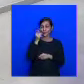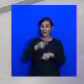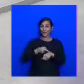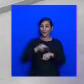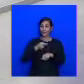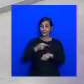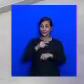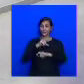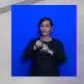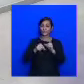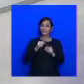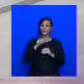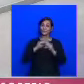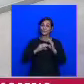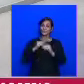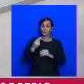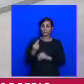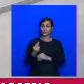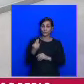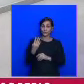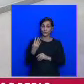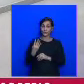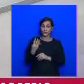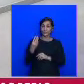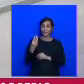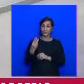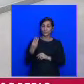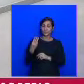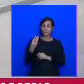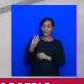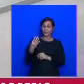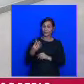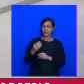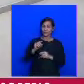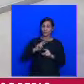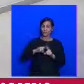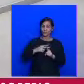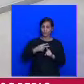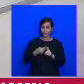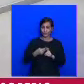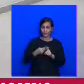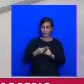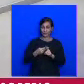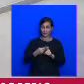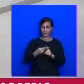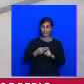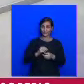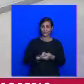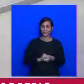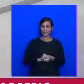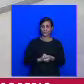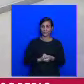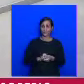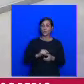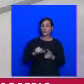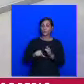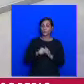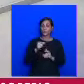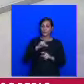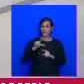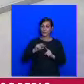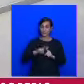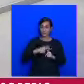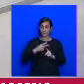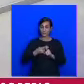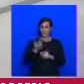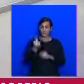agora sorteio do concurso 2434 da Dupla Sena no primeiro sorteio